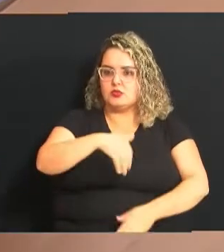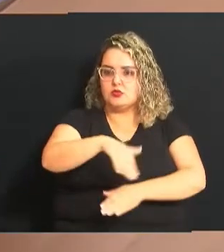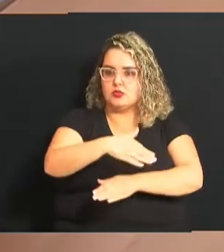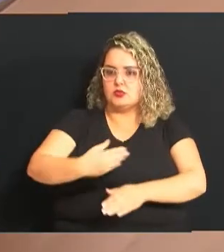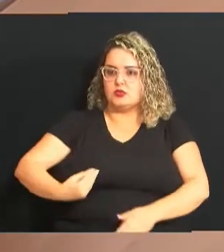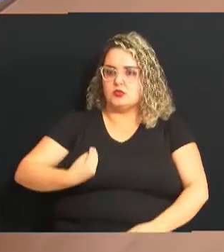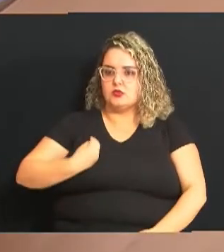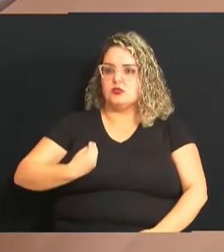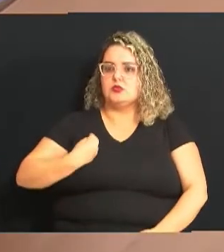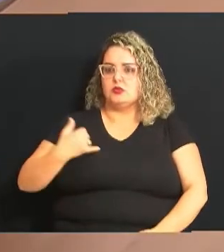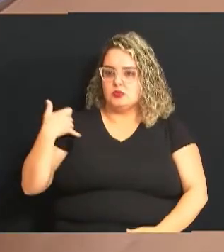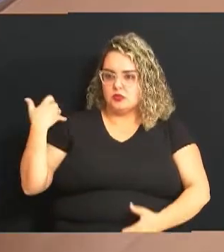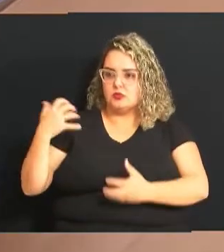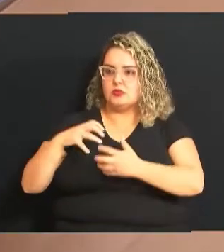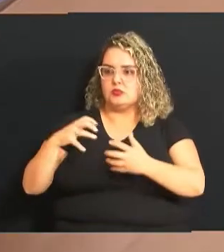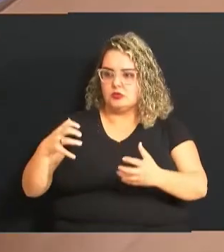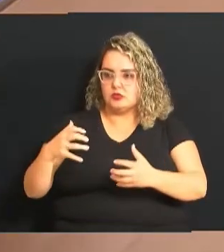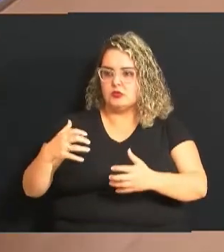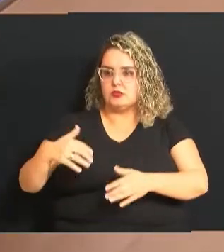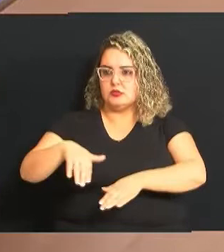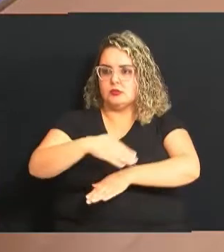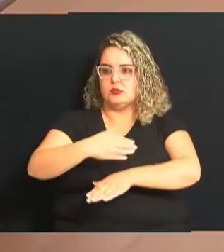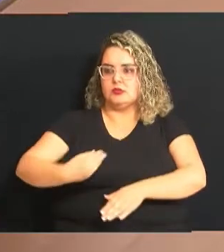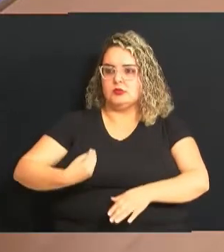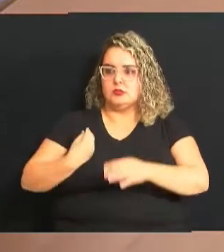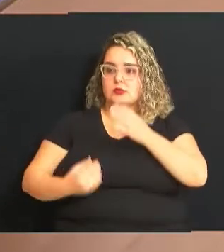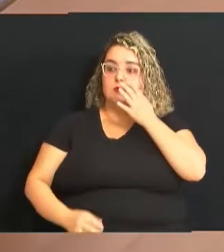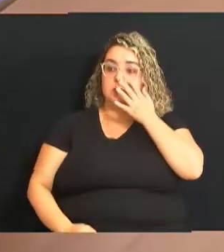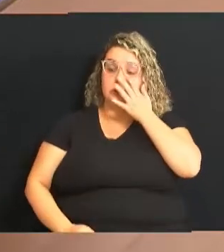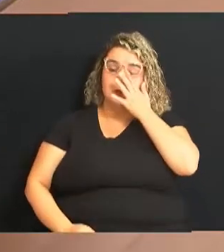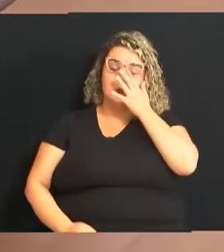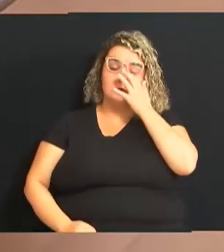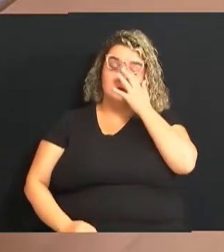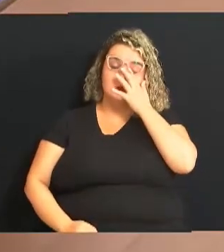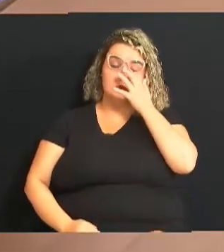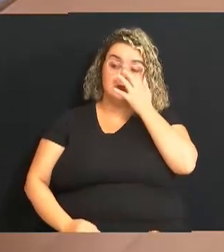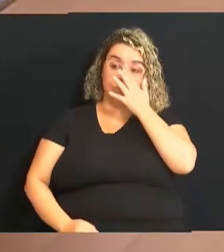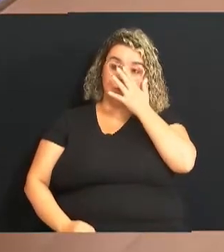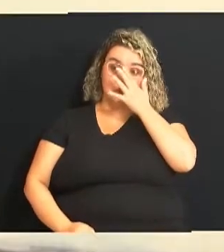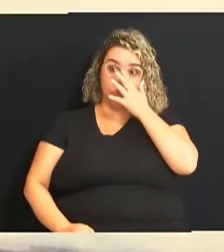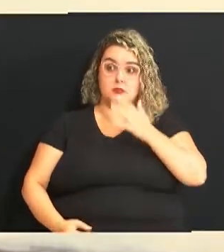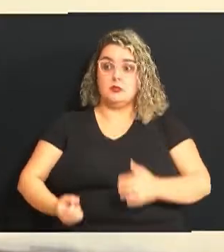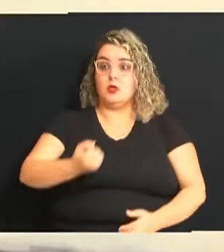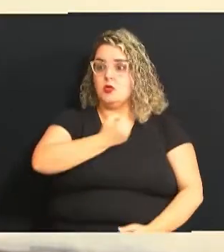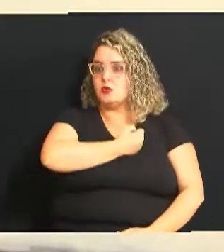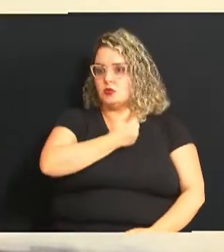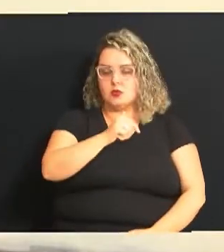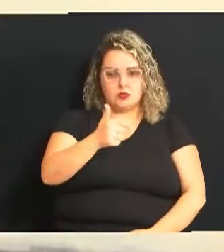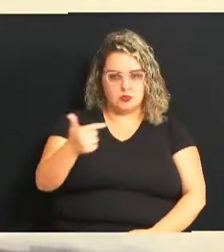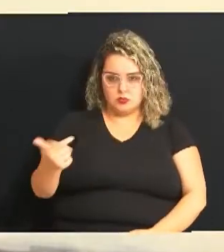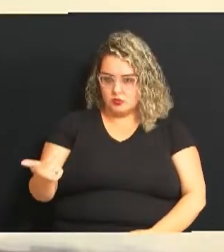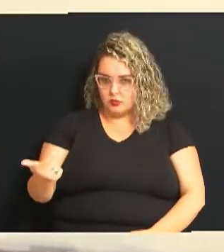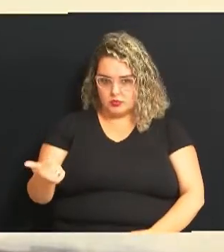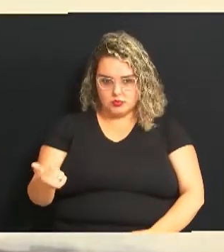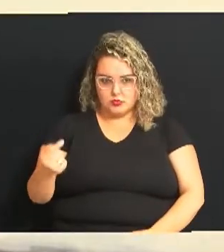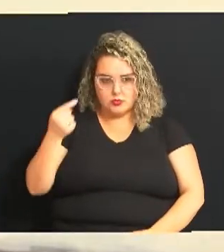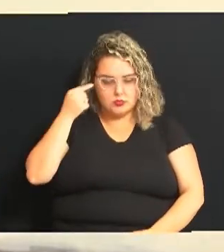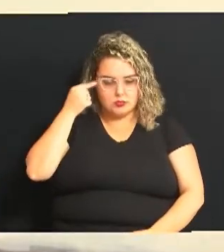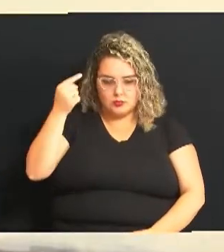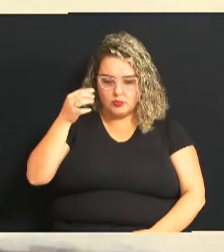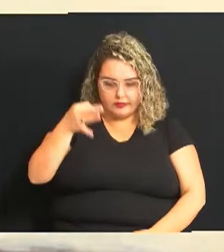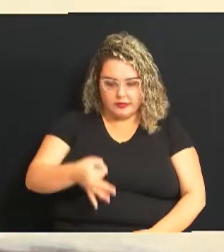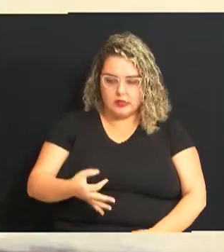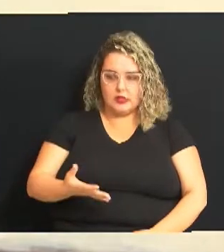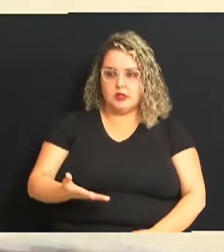pessoas idosas em situação de rua? Olha, os números eu não tenho muito assim de cabeça,